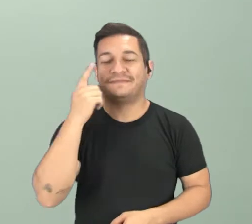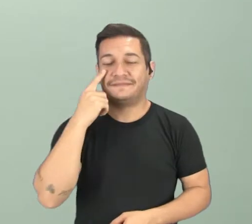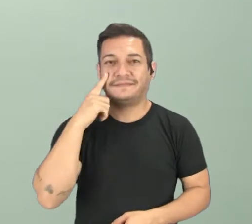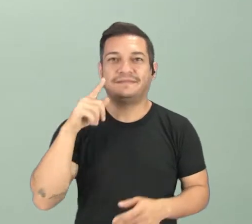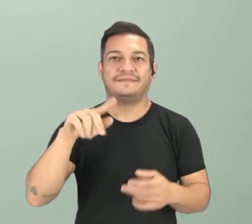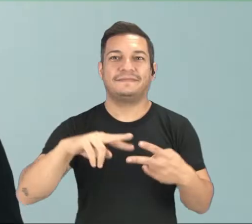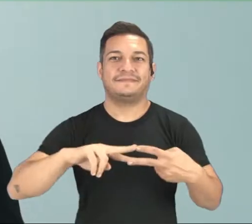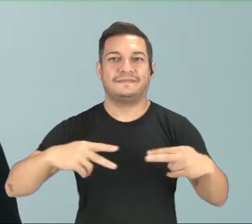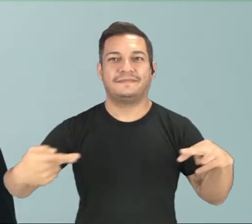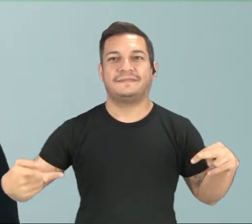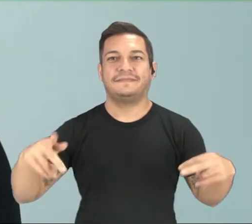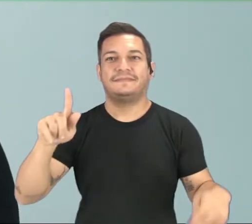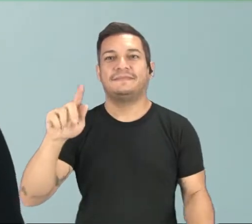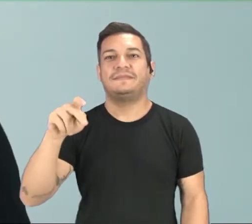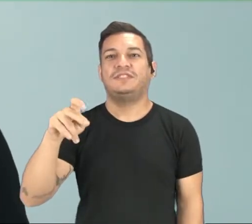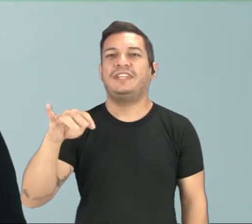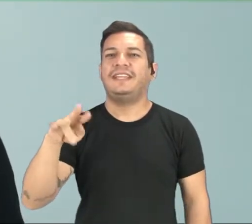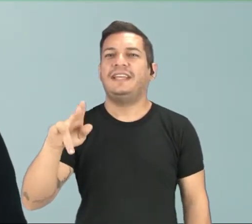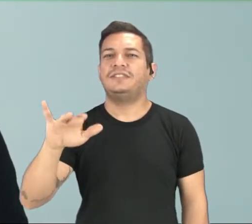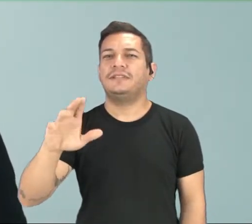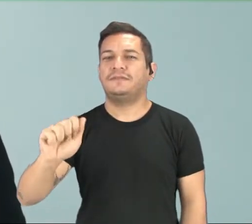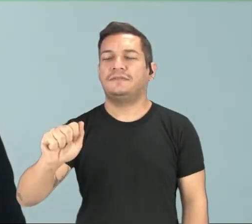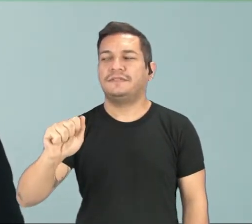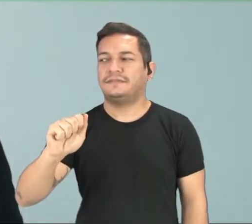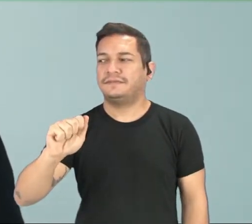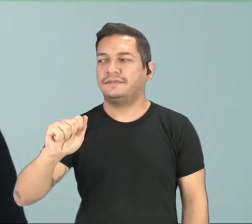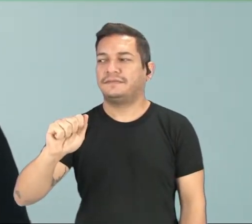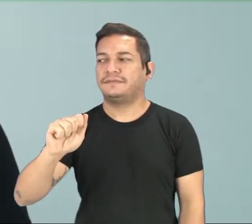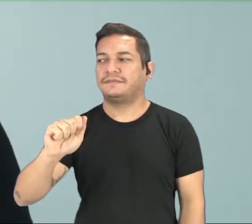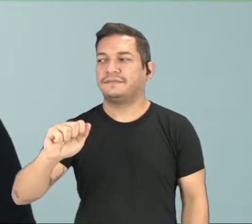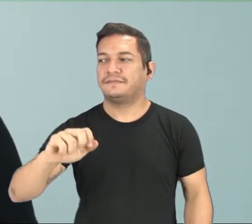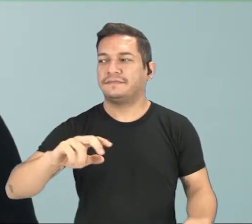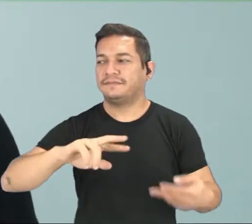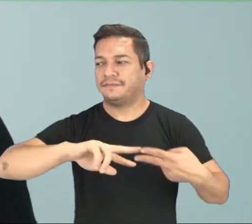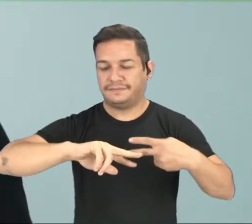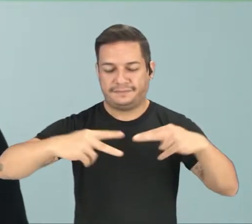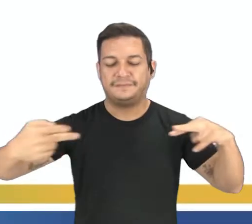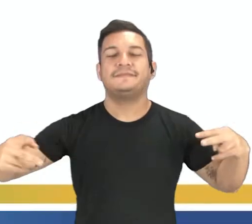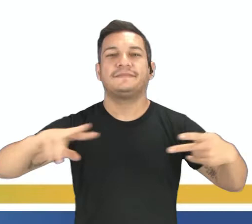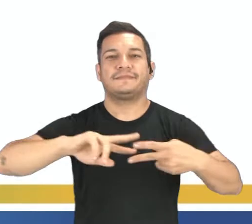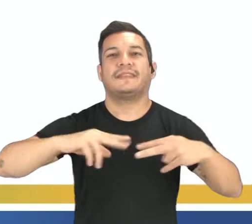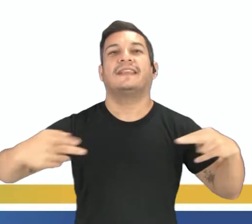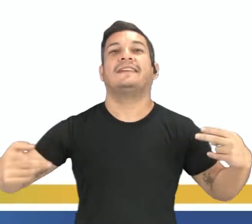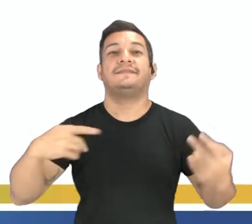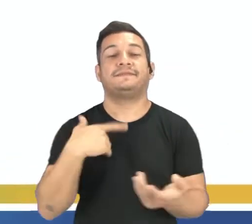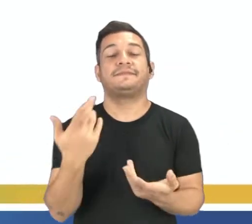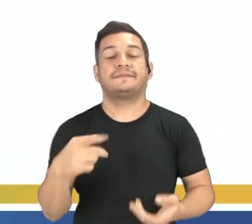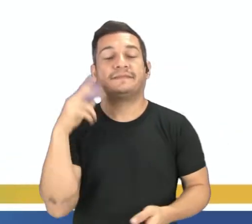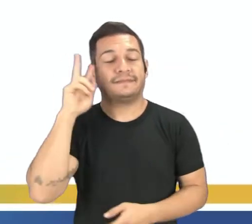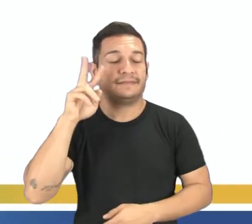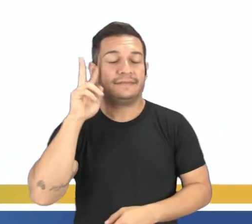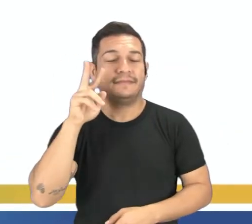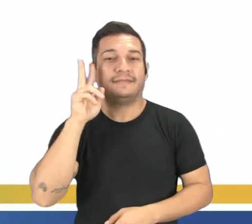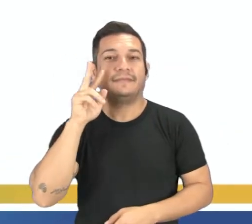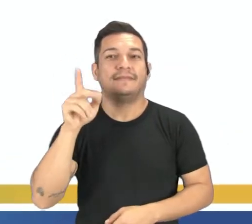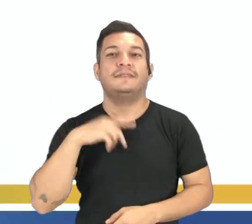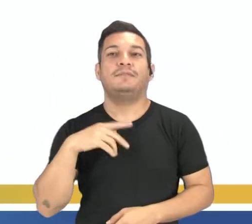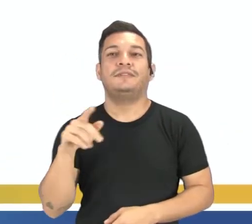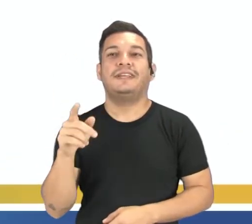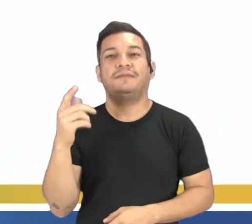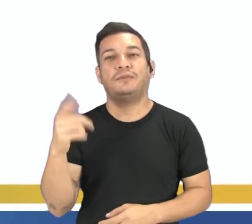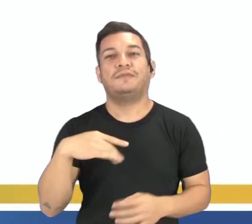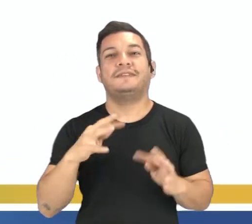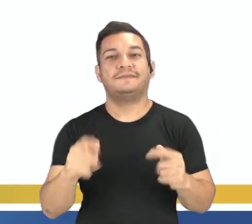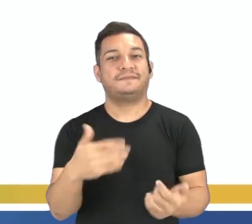né? Com os primeiros anos, trabalhando no tema de genética. Lembrando que todas as nossas aulas